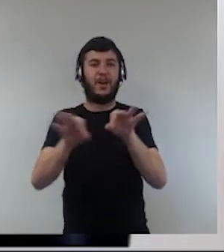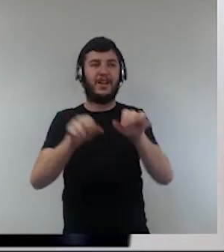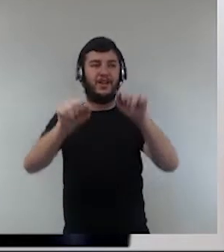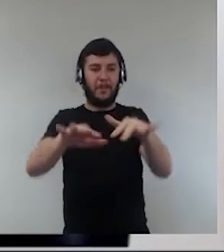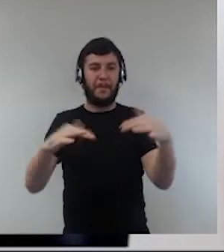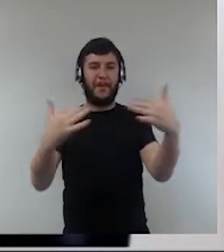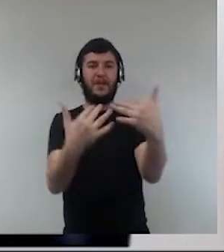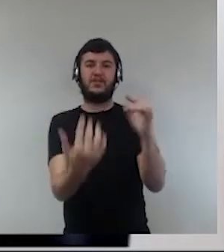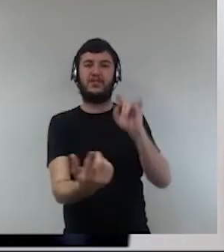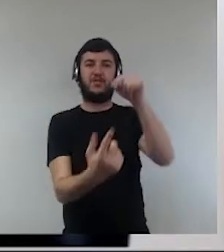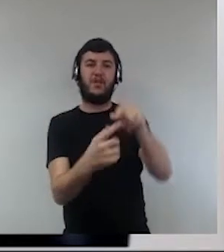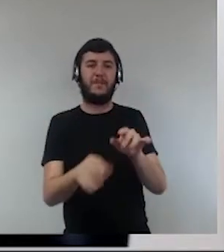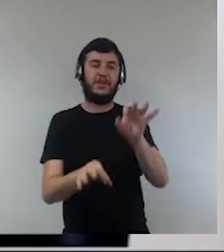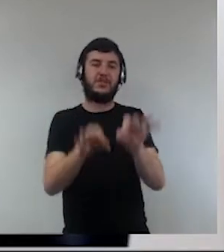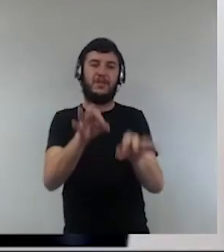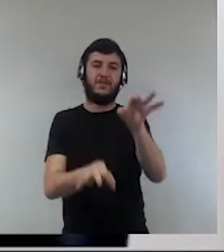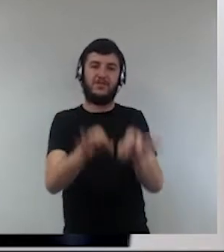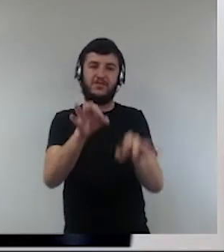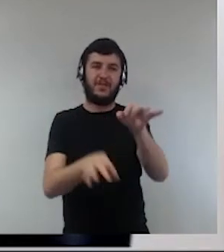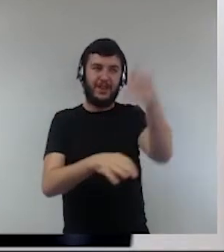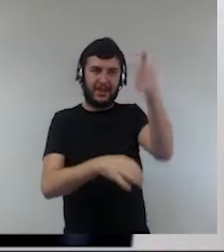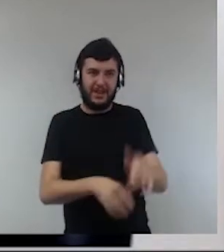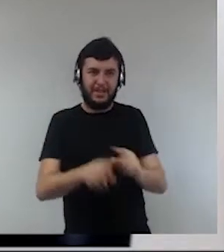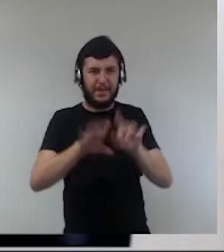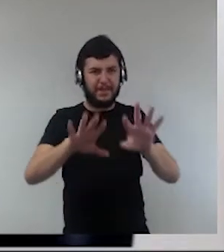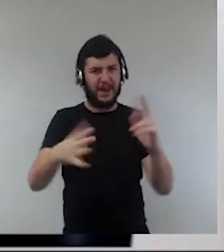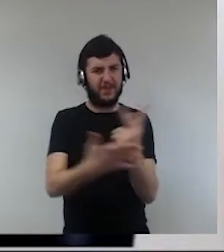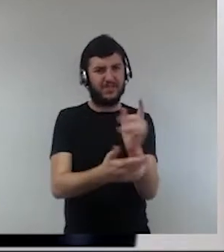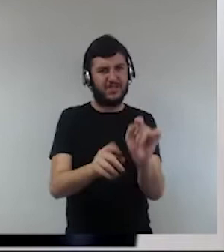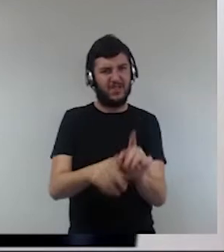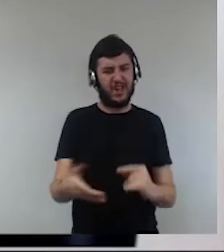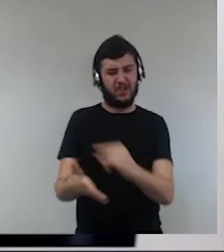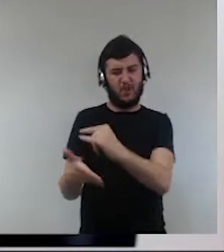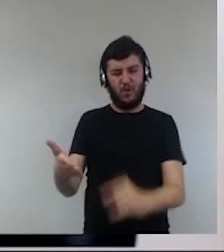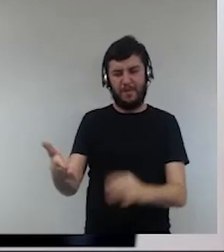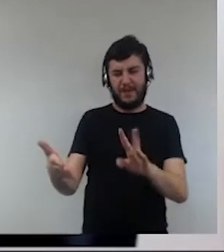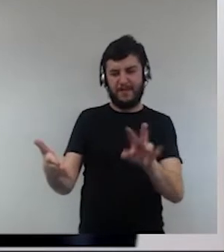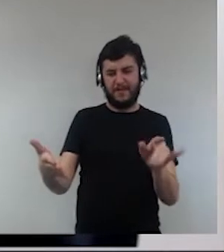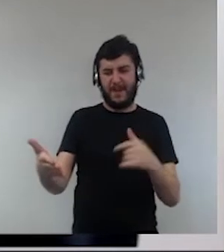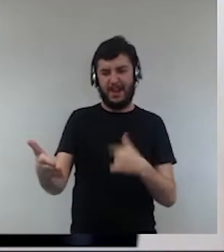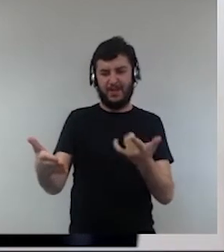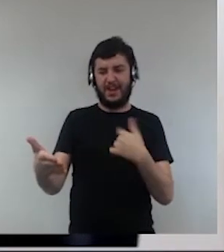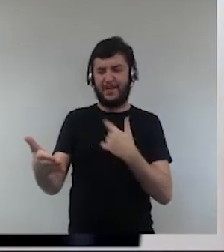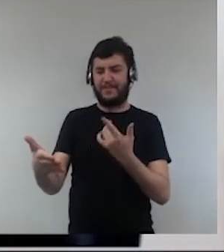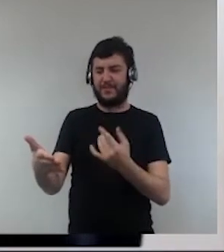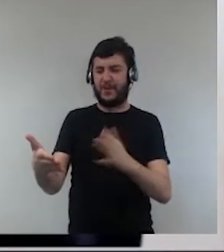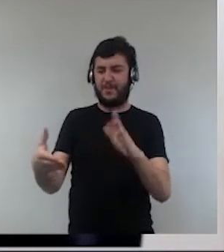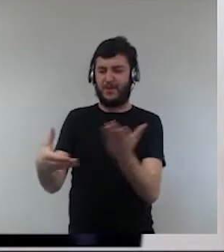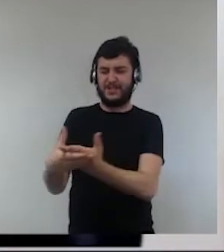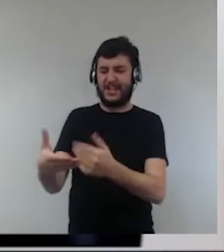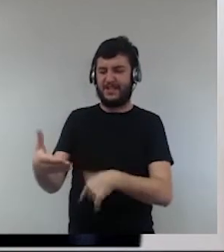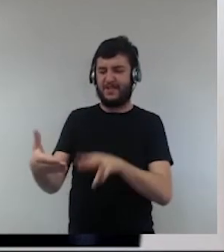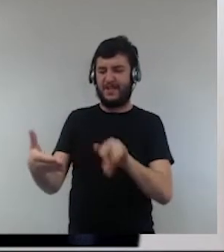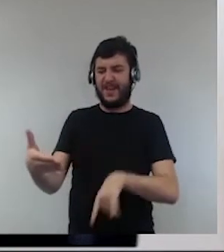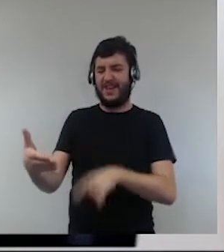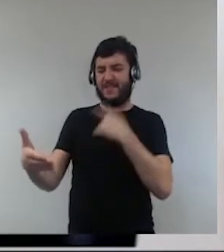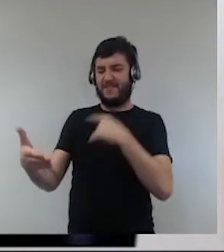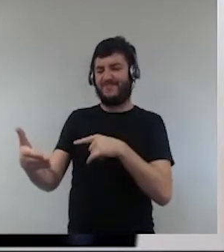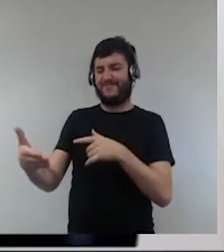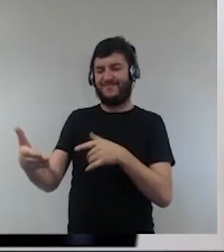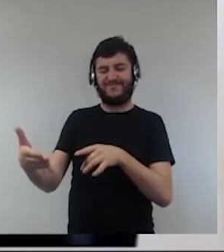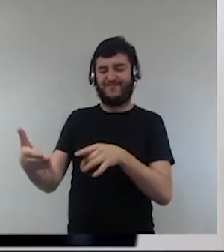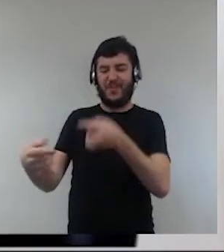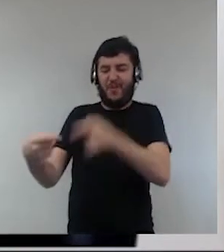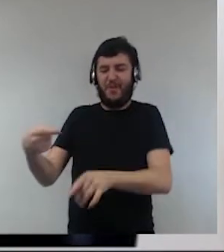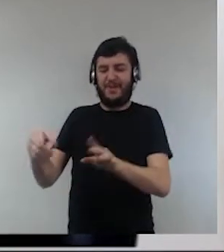mas modificar por uma canetada, passar uma caneta no processo e modificar uma sentença transitada em julgado, eu